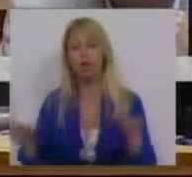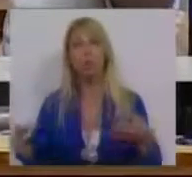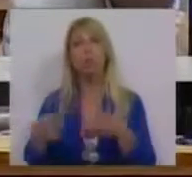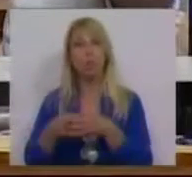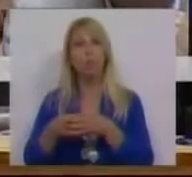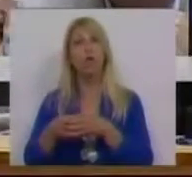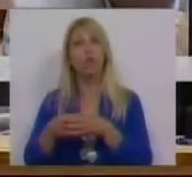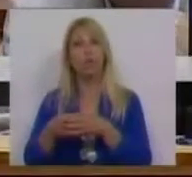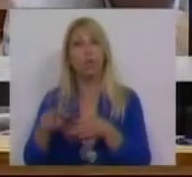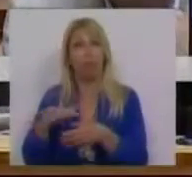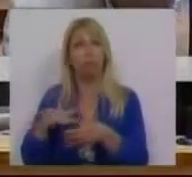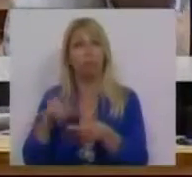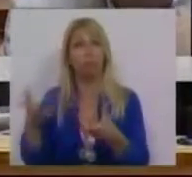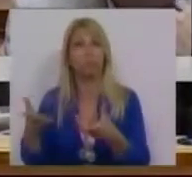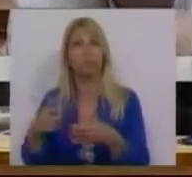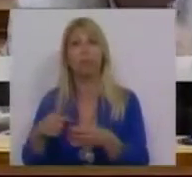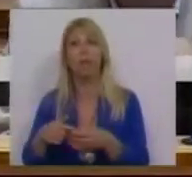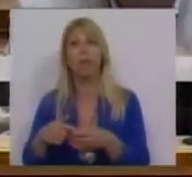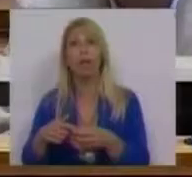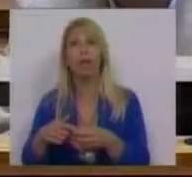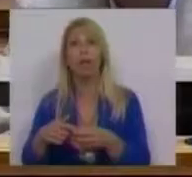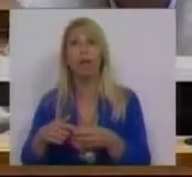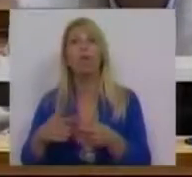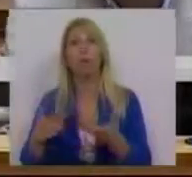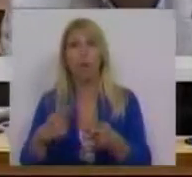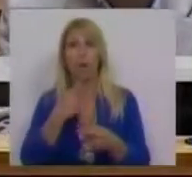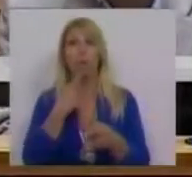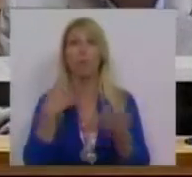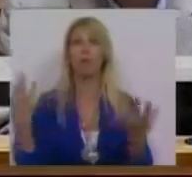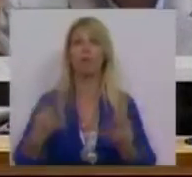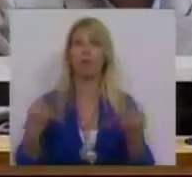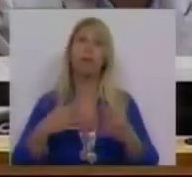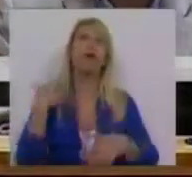e é exatamente um grande avanço